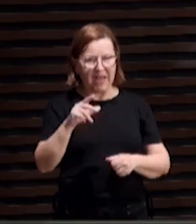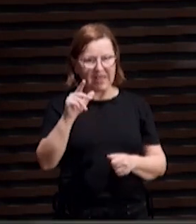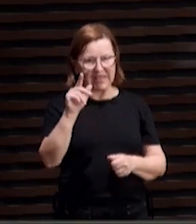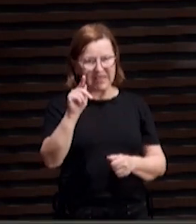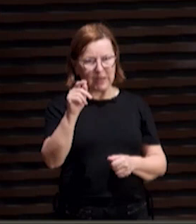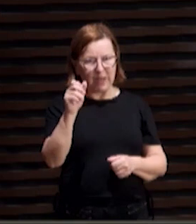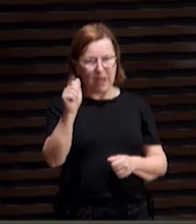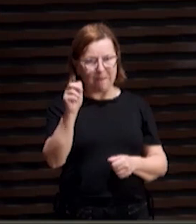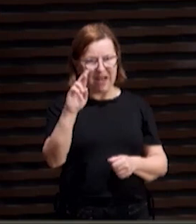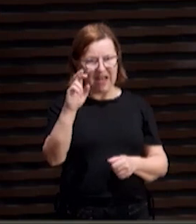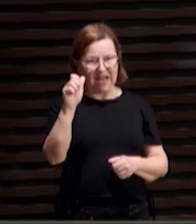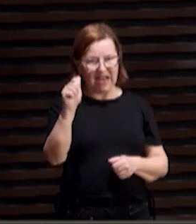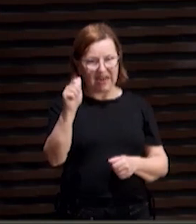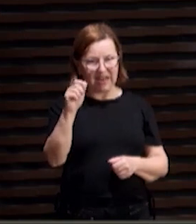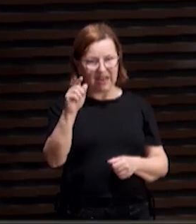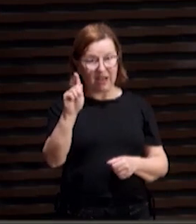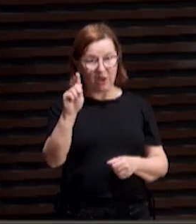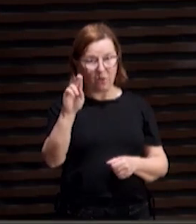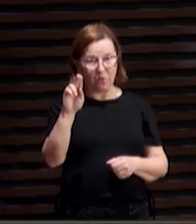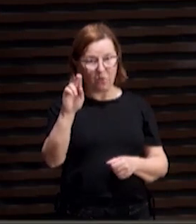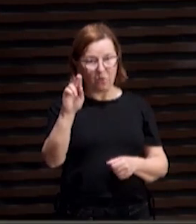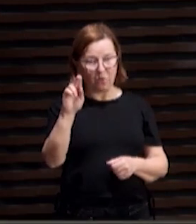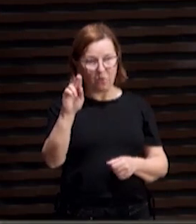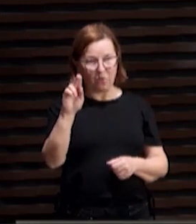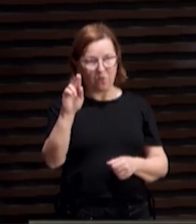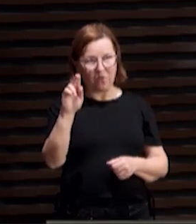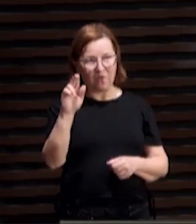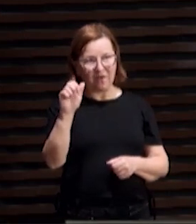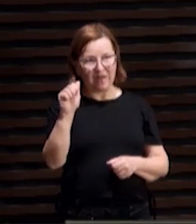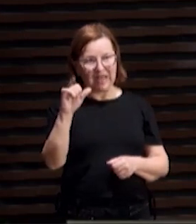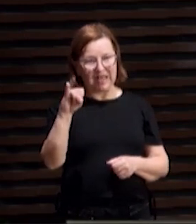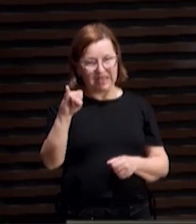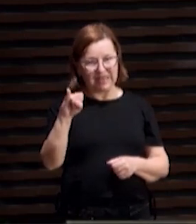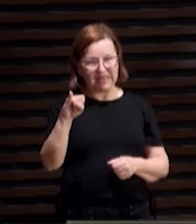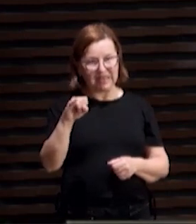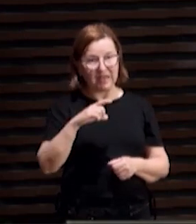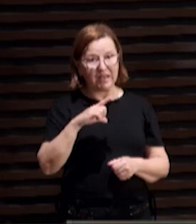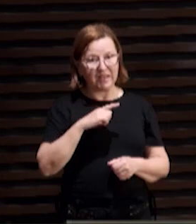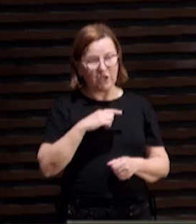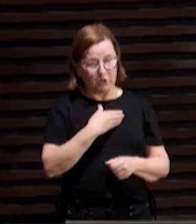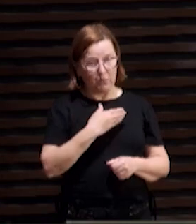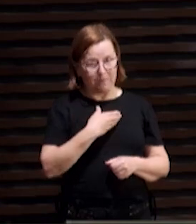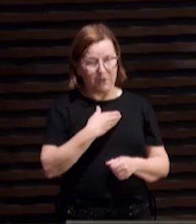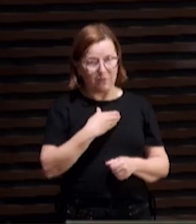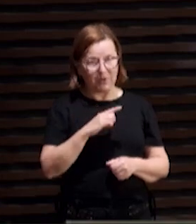Eu tenho um amigo que tem uma fazenda bem do lado onde morou a irmã do